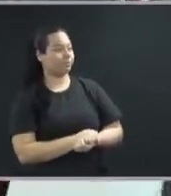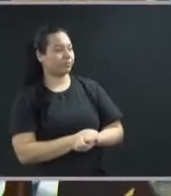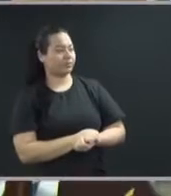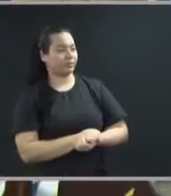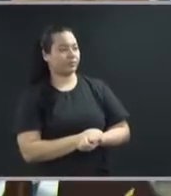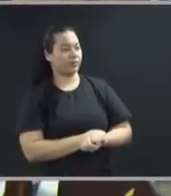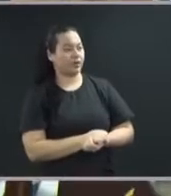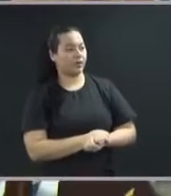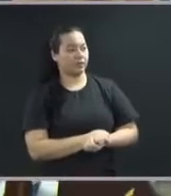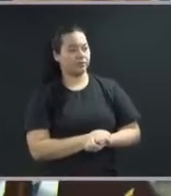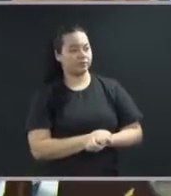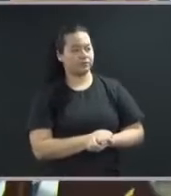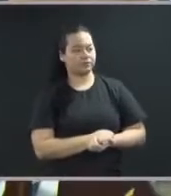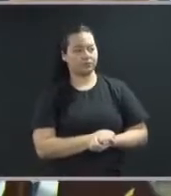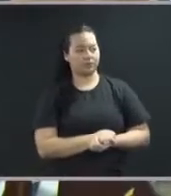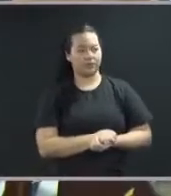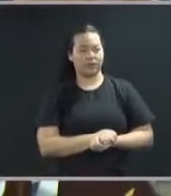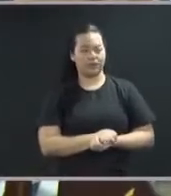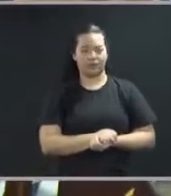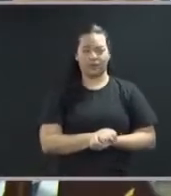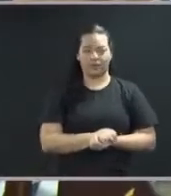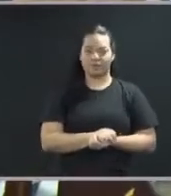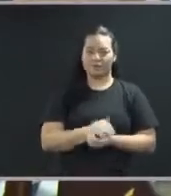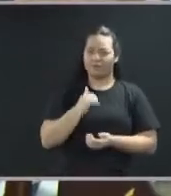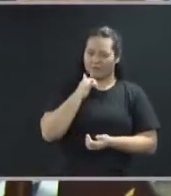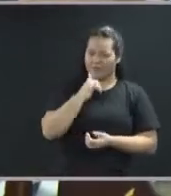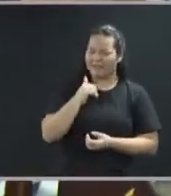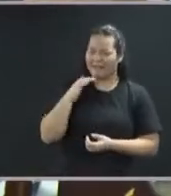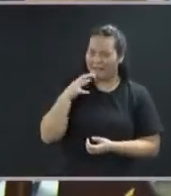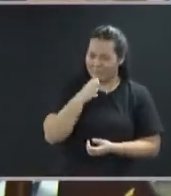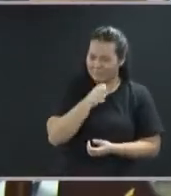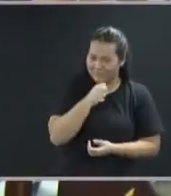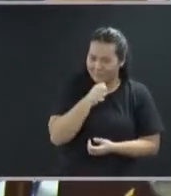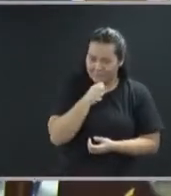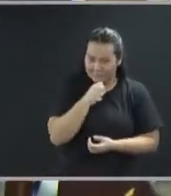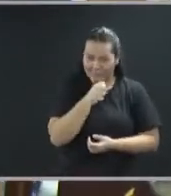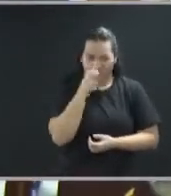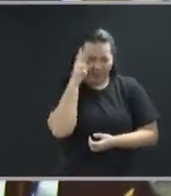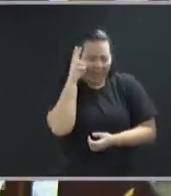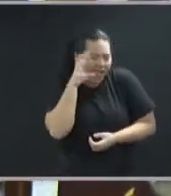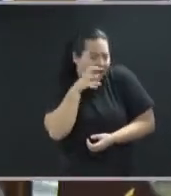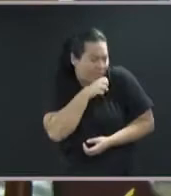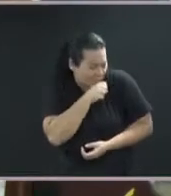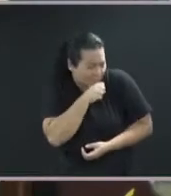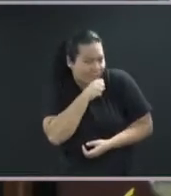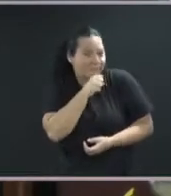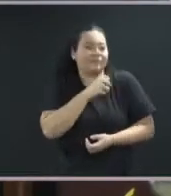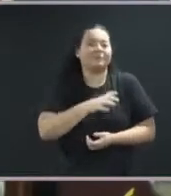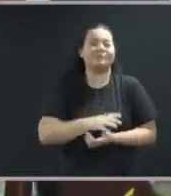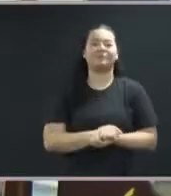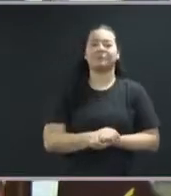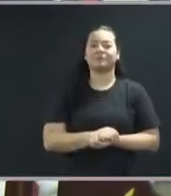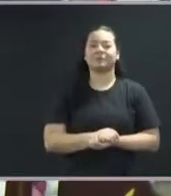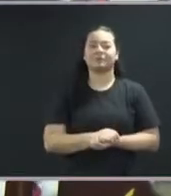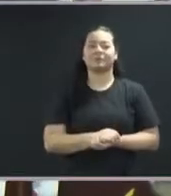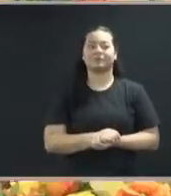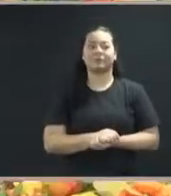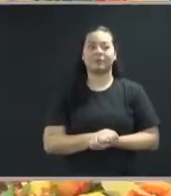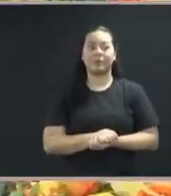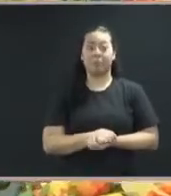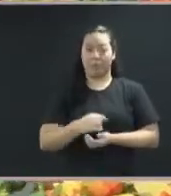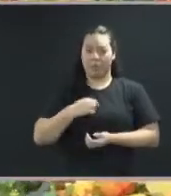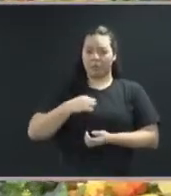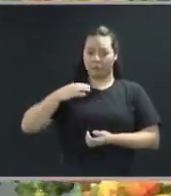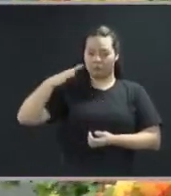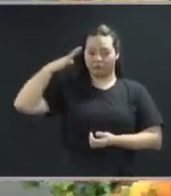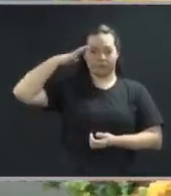irmão. Eu vou contar rapidinho aqui para os irmãos, bem rapidinho. Eu já devo ter contado, mas vou contar aqui. Eu fui servir as Forças